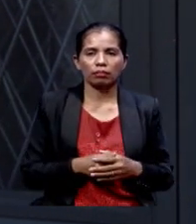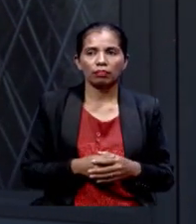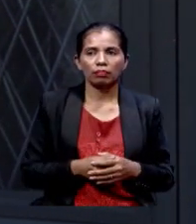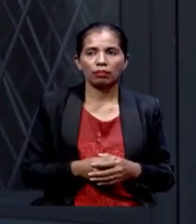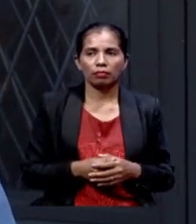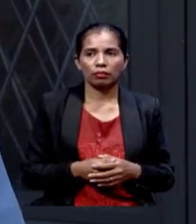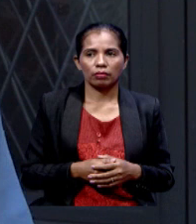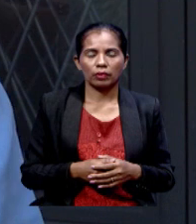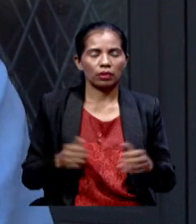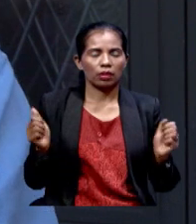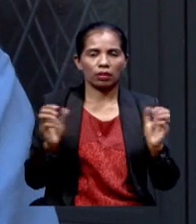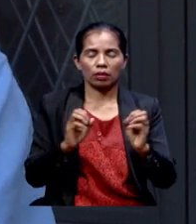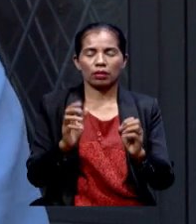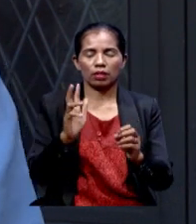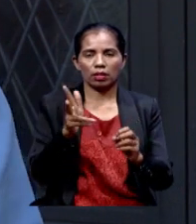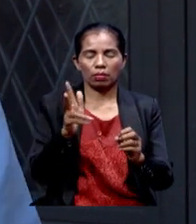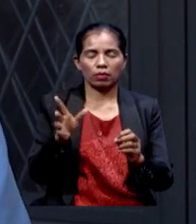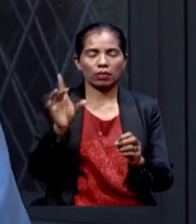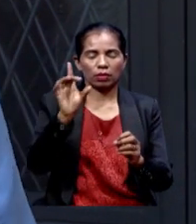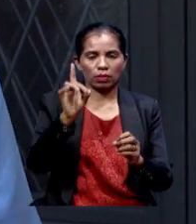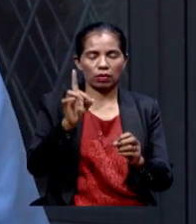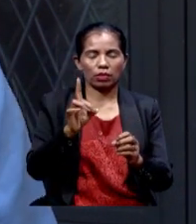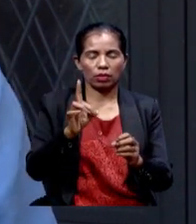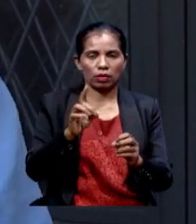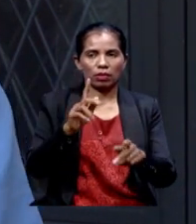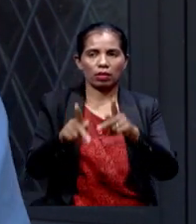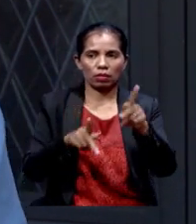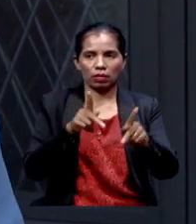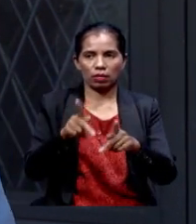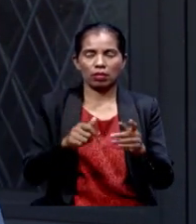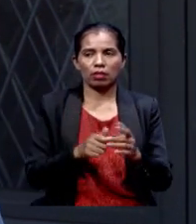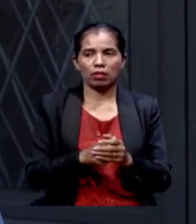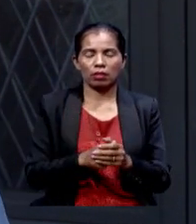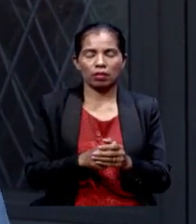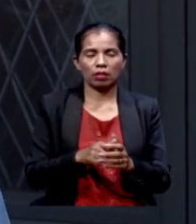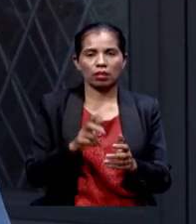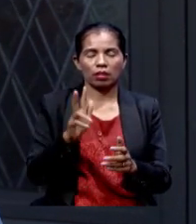nós fazente é 38 pessoas nem que funcionar quatro pessoal e